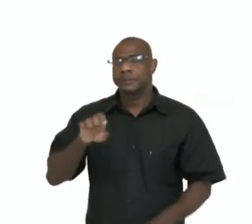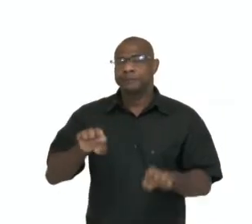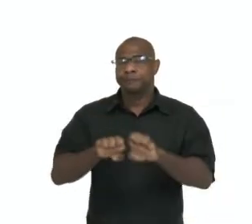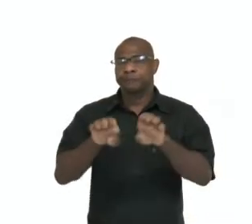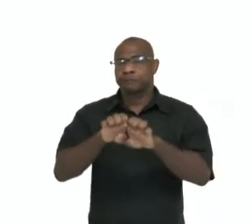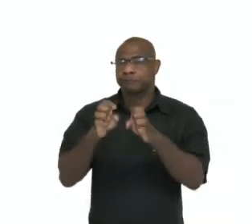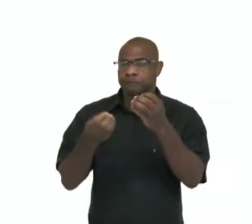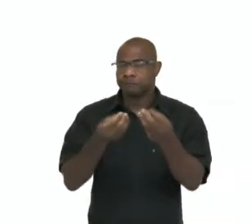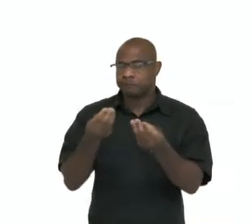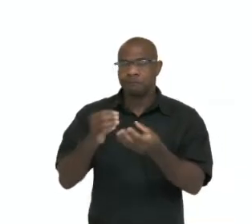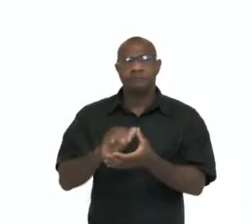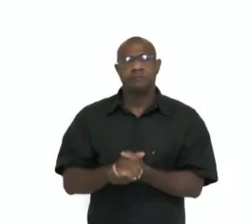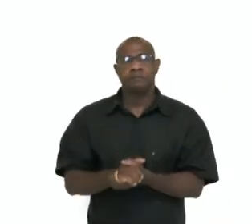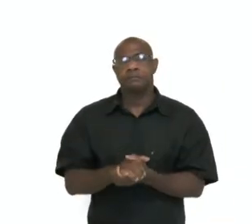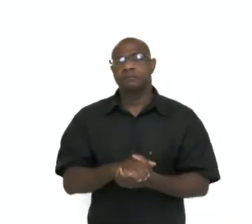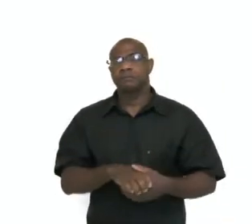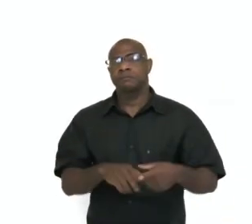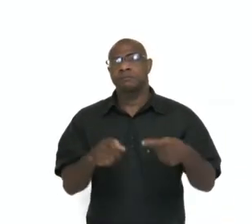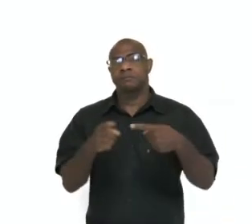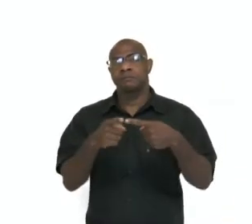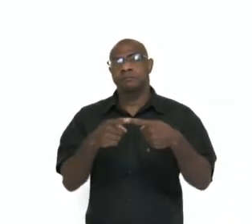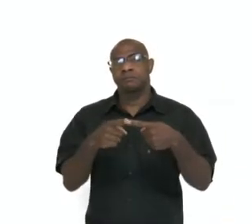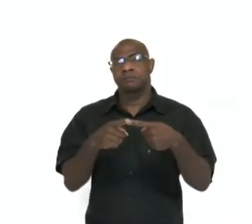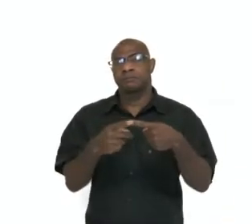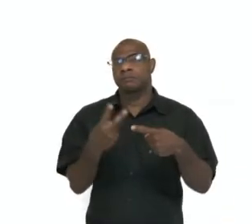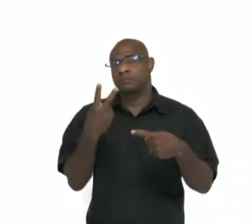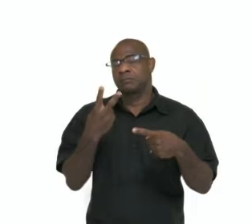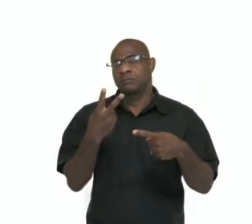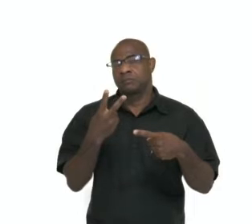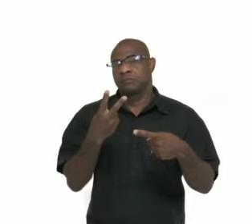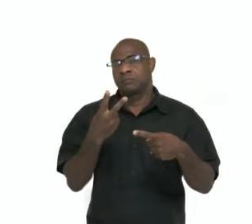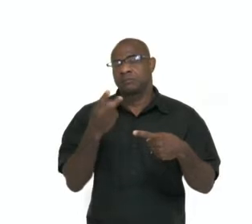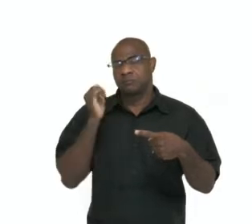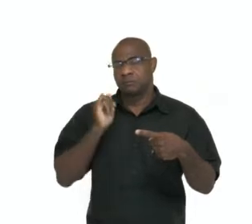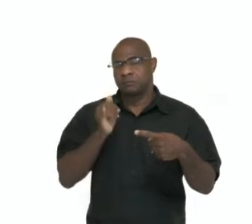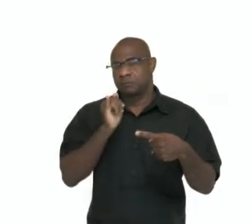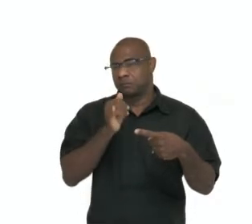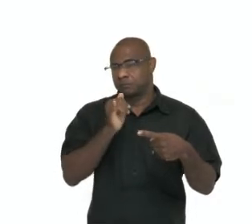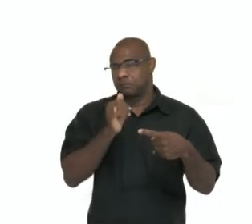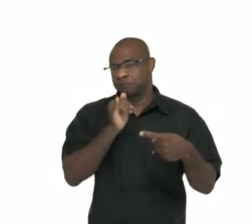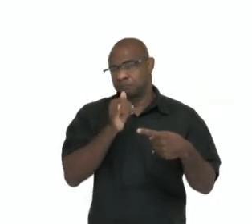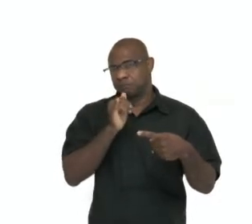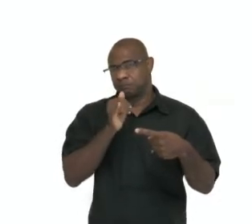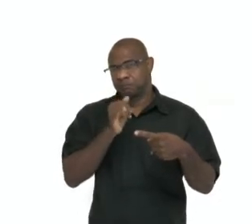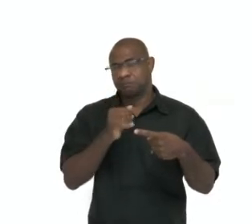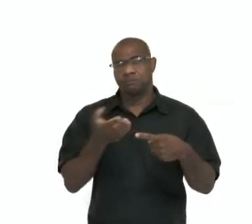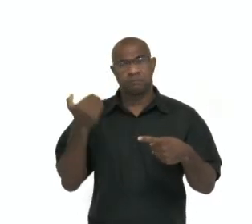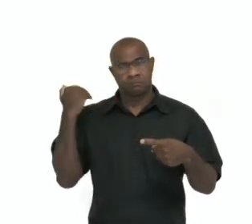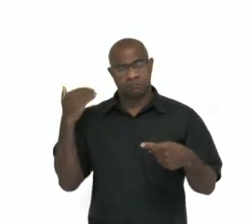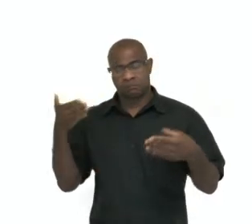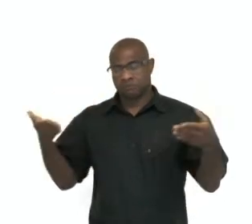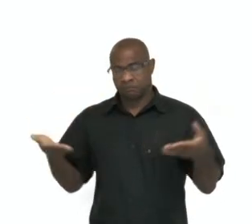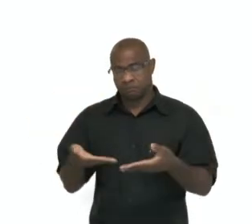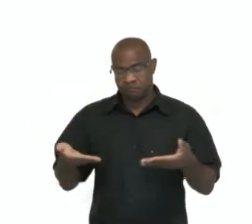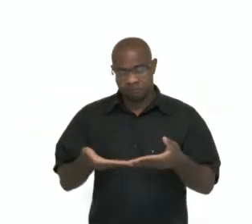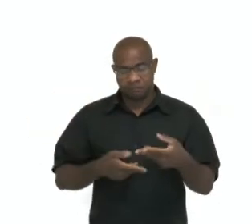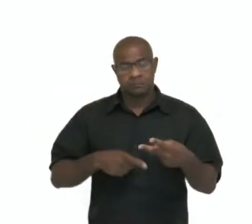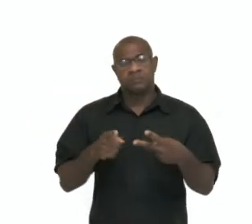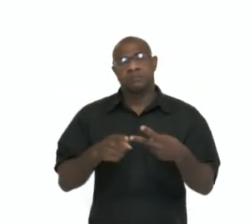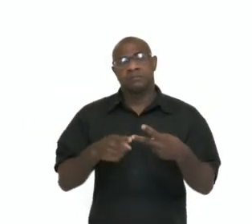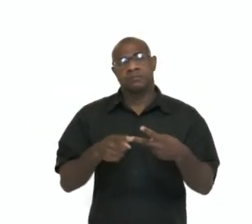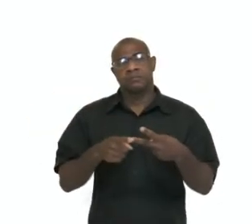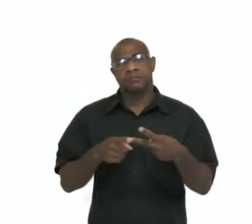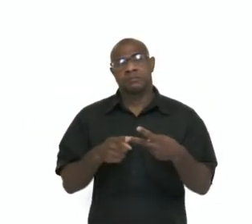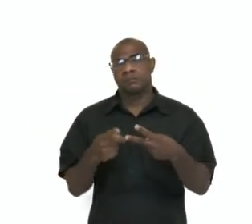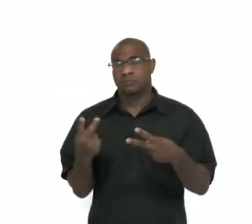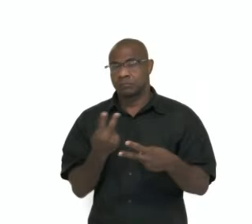estruturado. Primeiro, tem 2 narradores, você já percebeu, um no passado e outro no presente. E